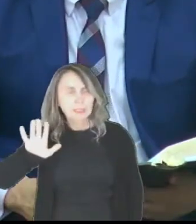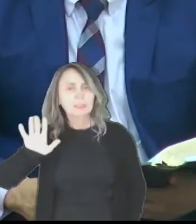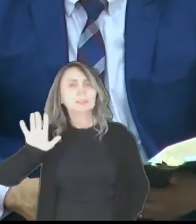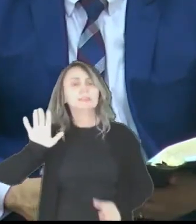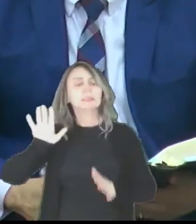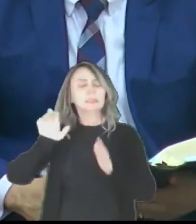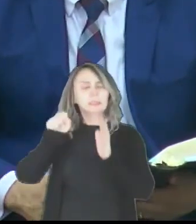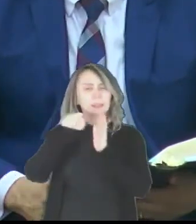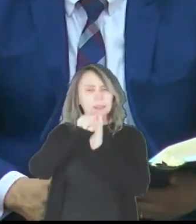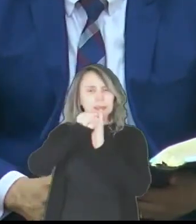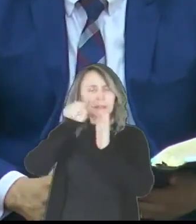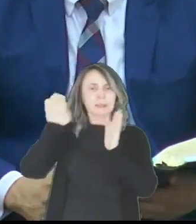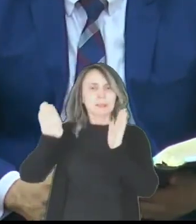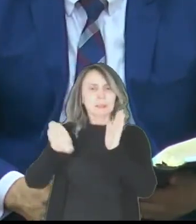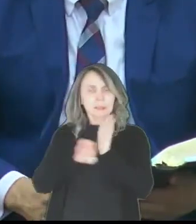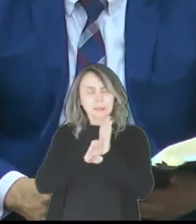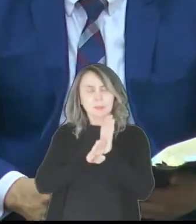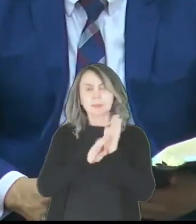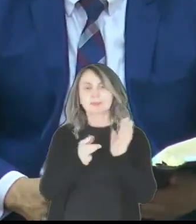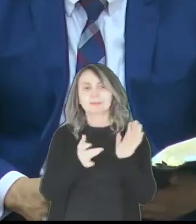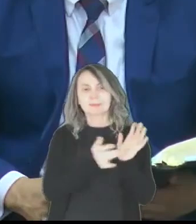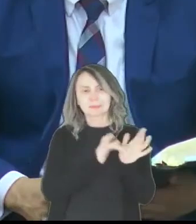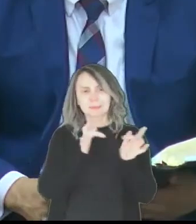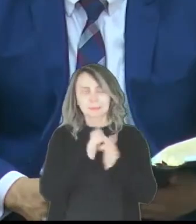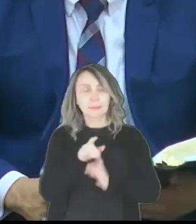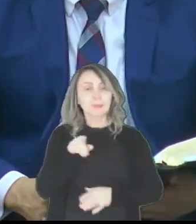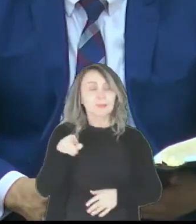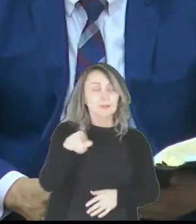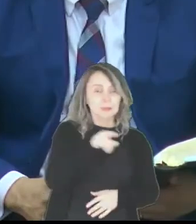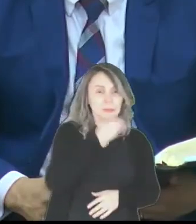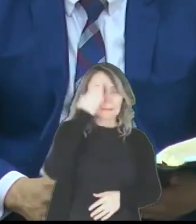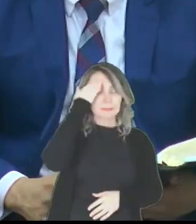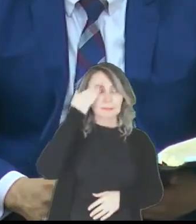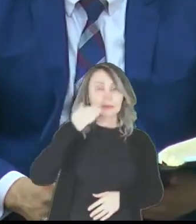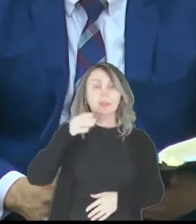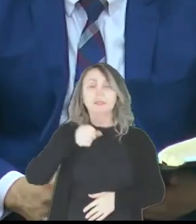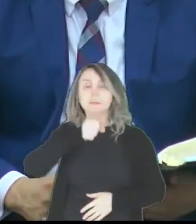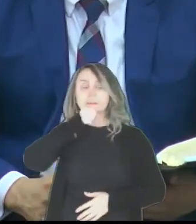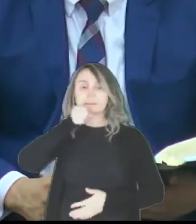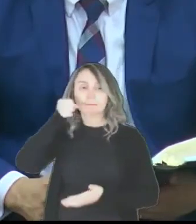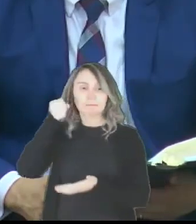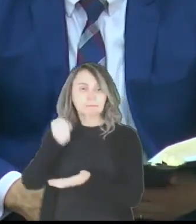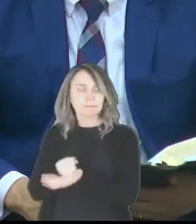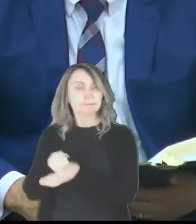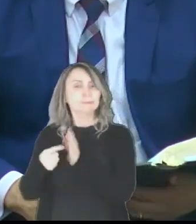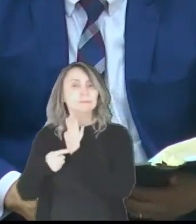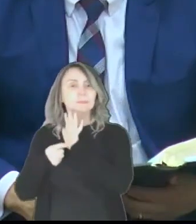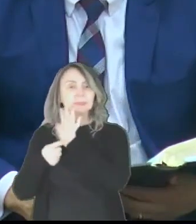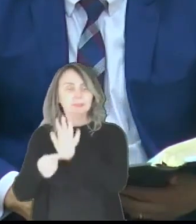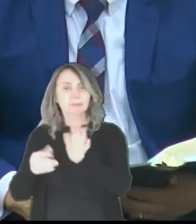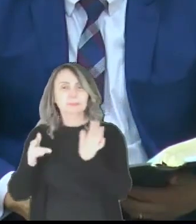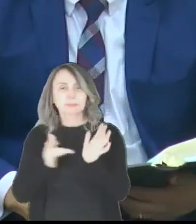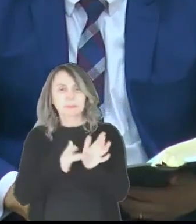irmãos sabem que o Antigo Testamento fala de Jesus. Jesus